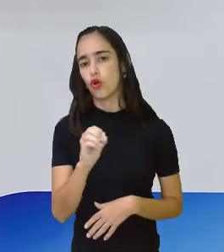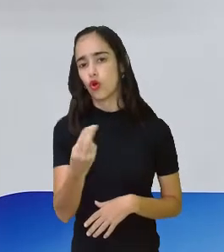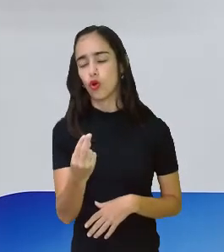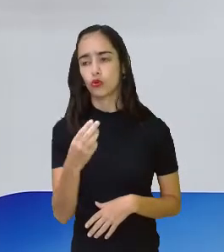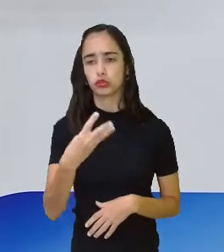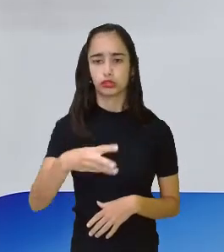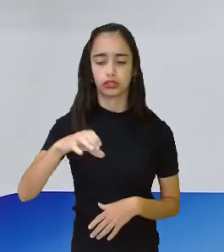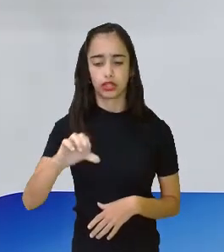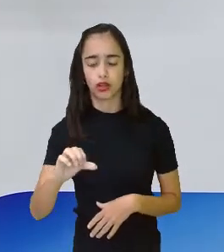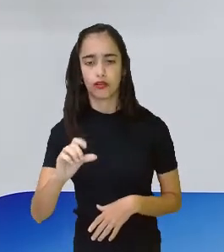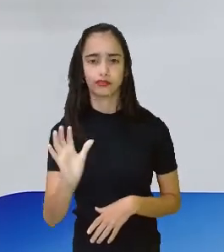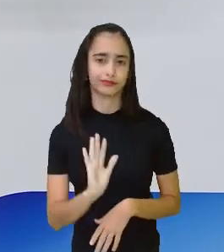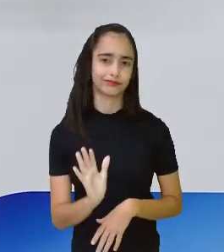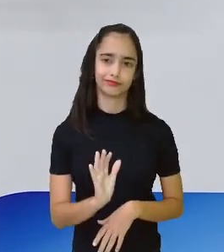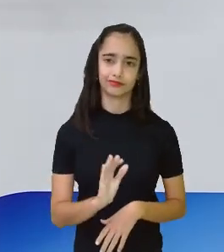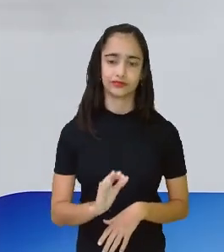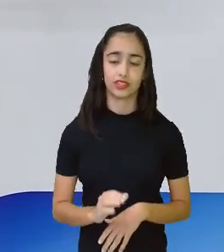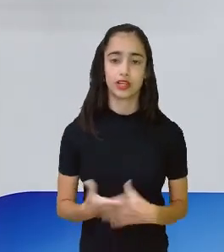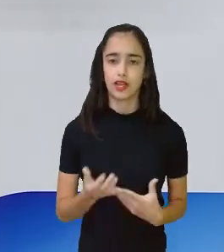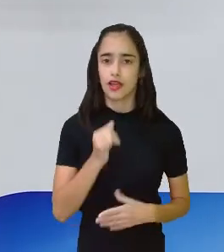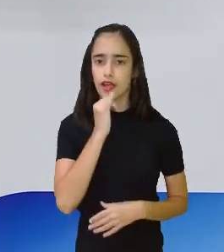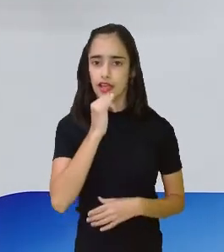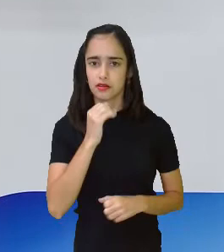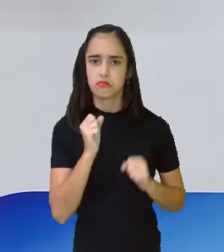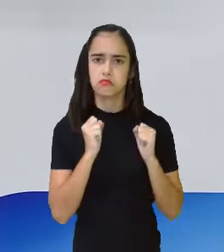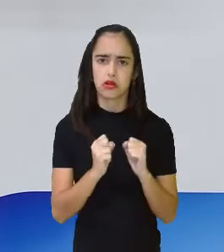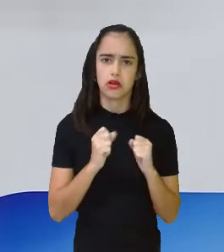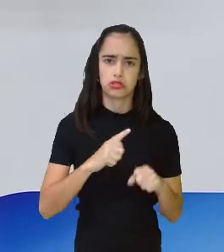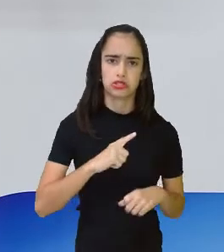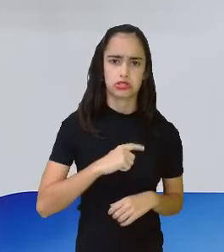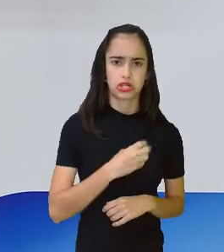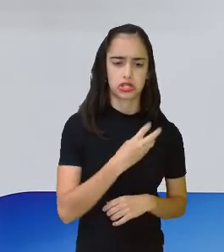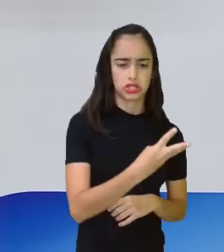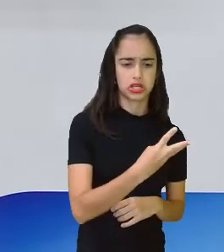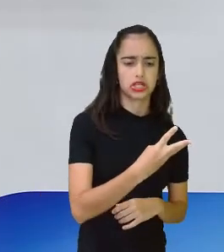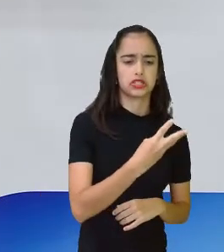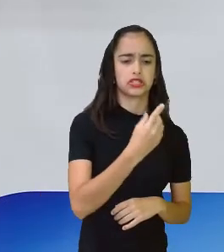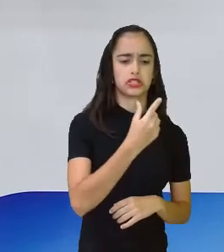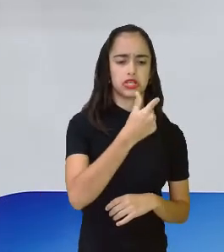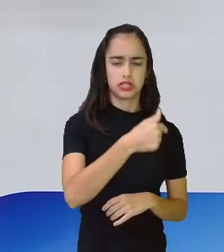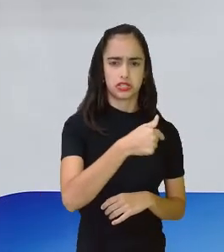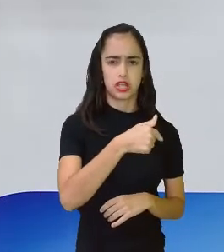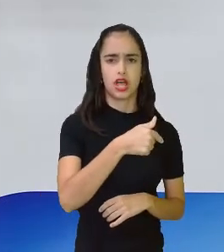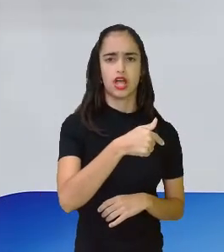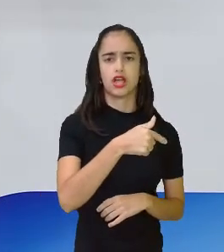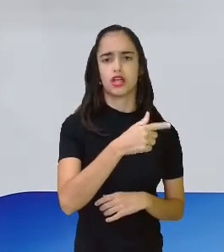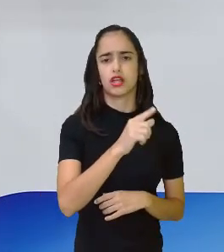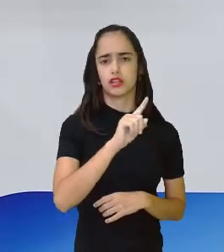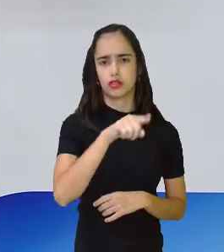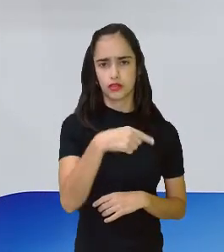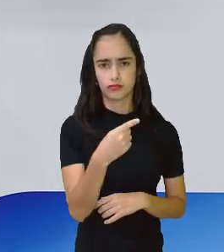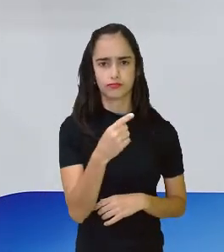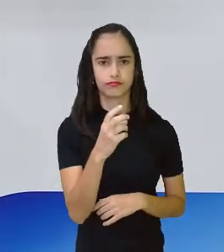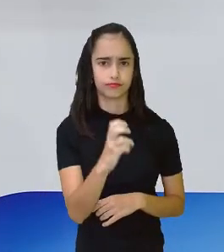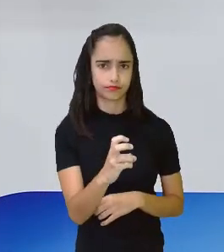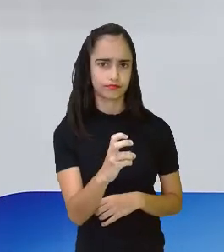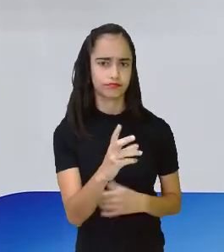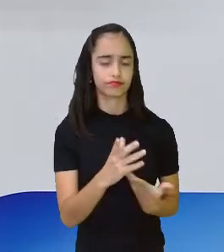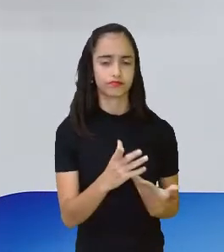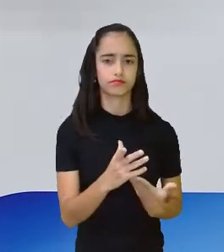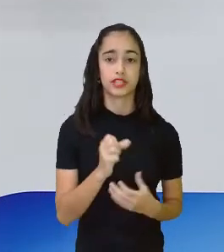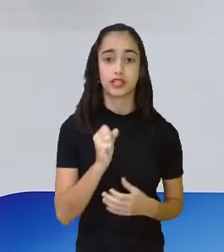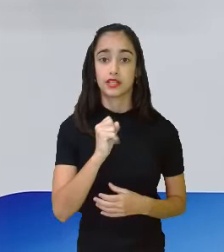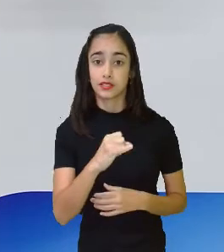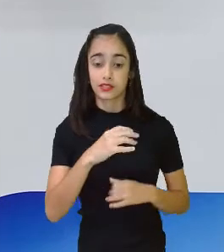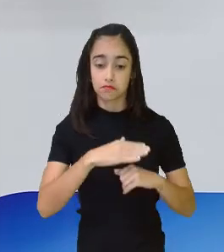né? 37,5, por exemplo, que é a média de temperatura do corpo. Passou disso, a pessoa já está